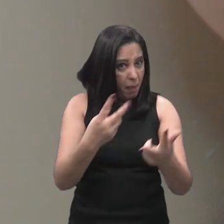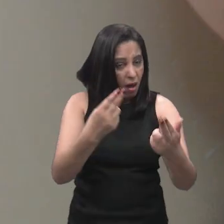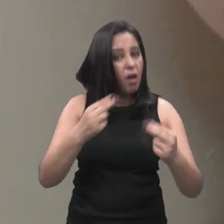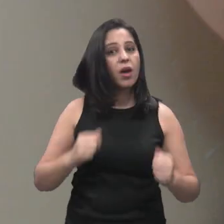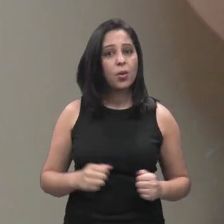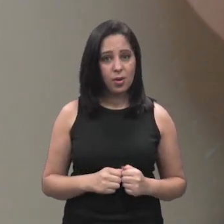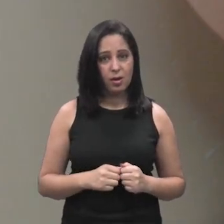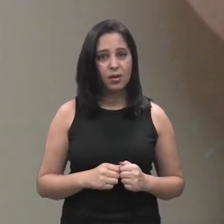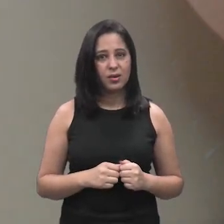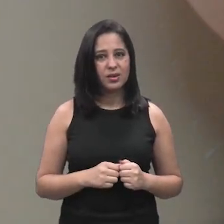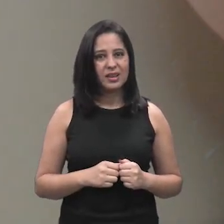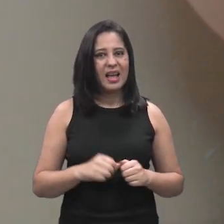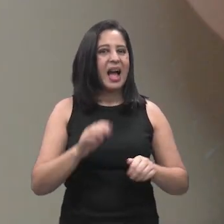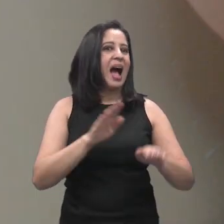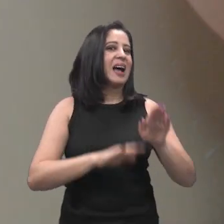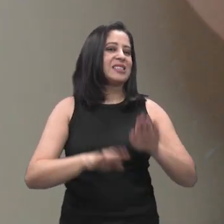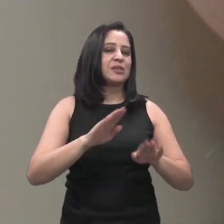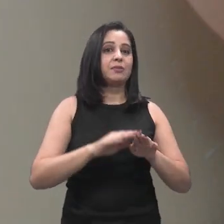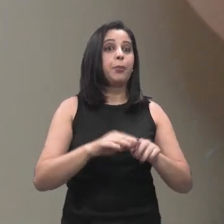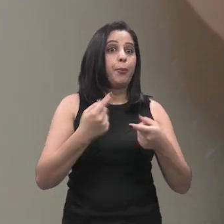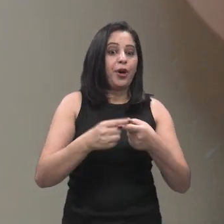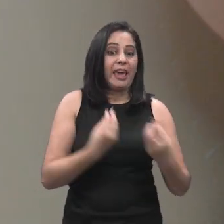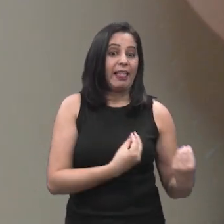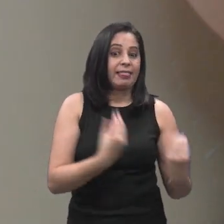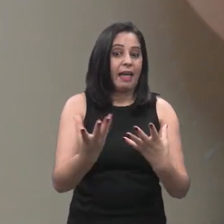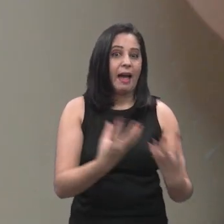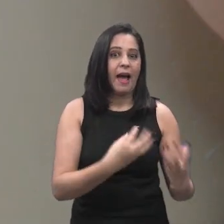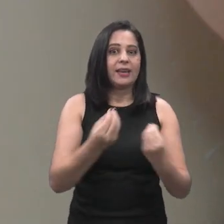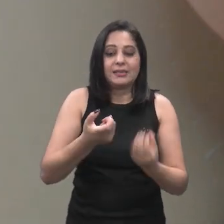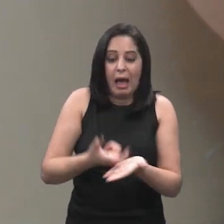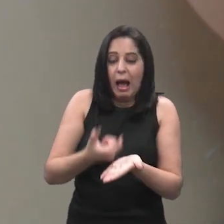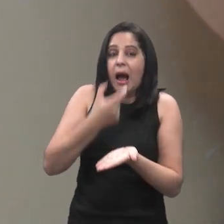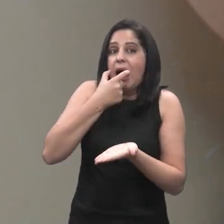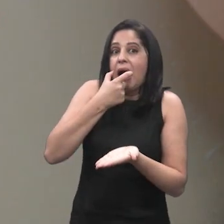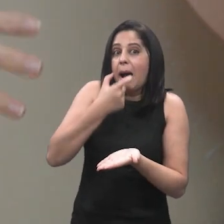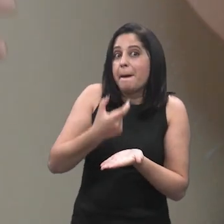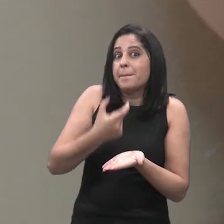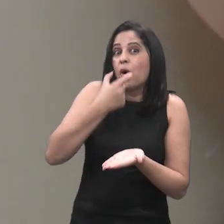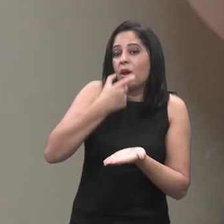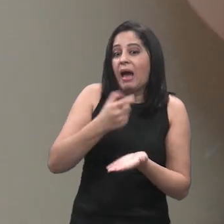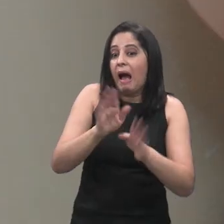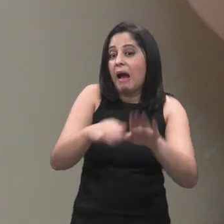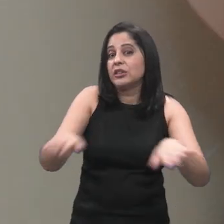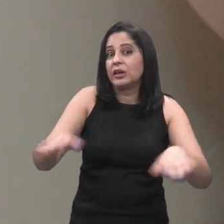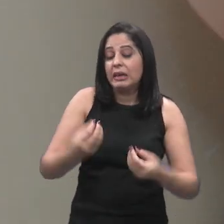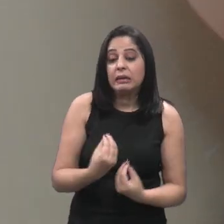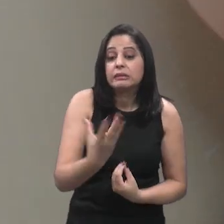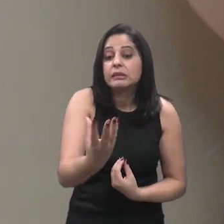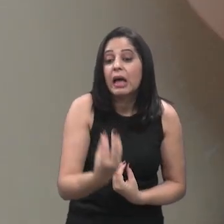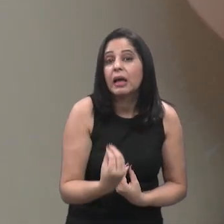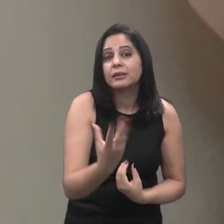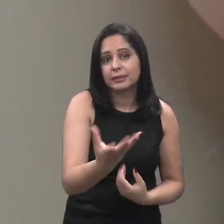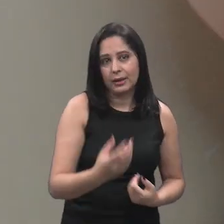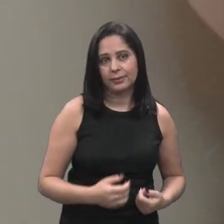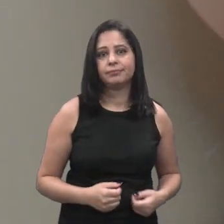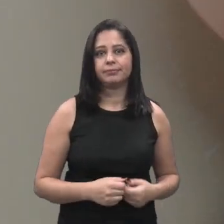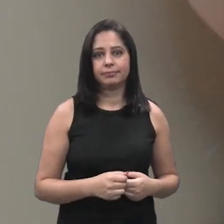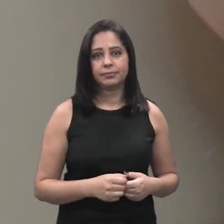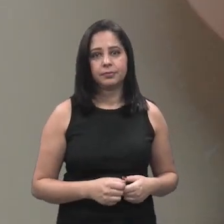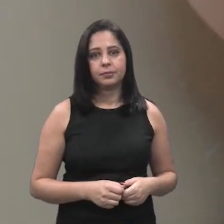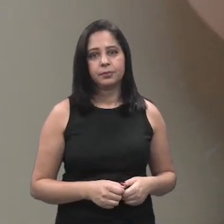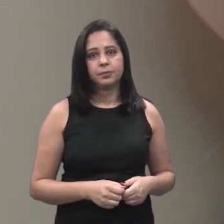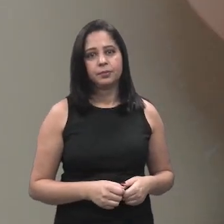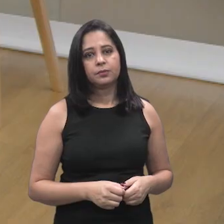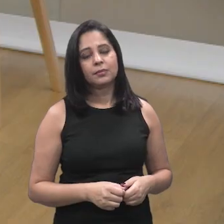escolas particulares também. Bolacha, né? Sim. O que a gente falou, algumas que são disfarçadas, é uma bolacha light, saudável, mas não tem nada